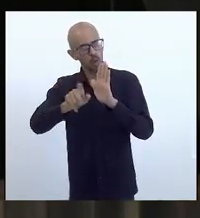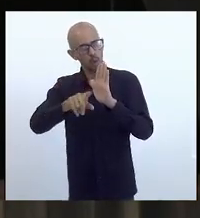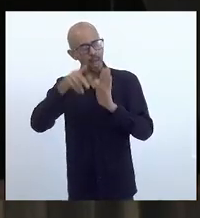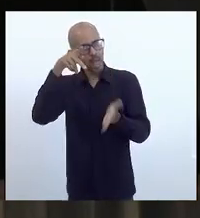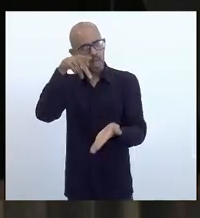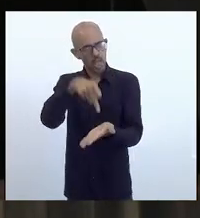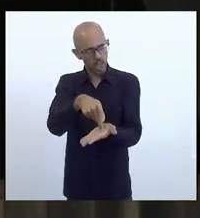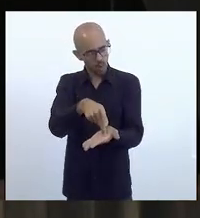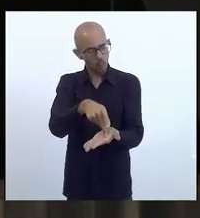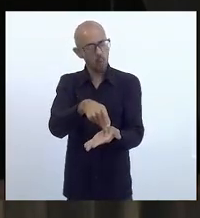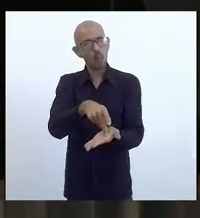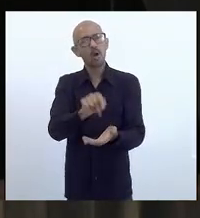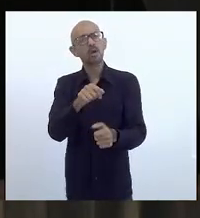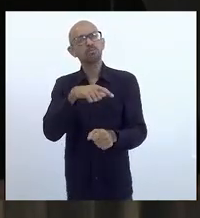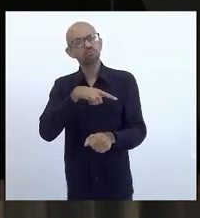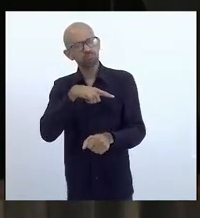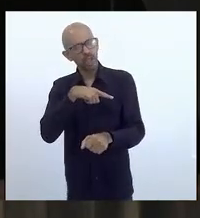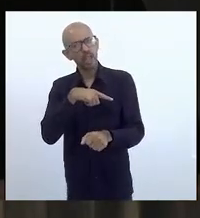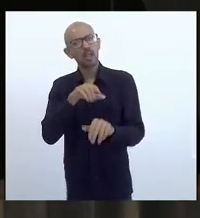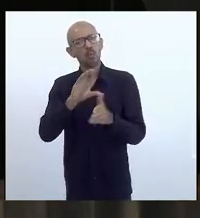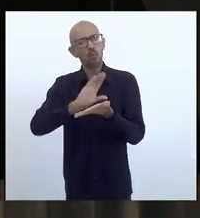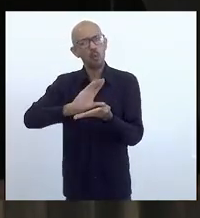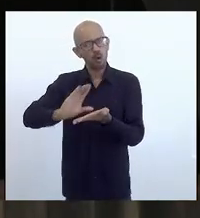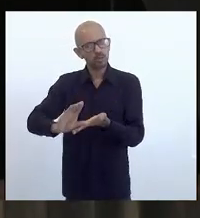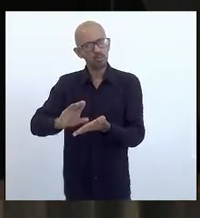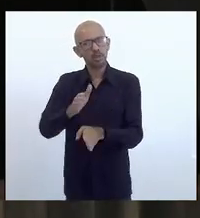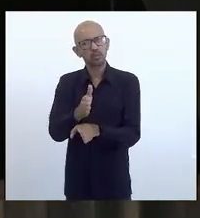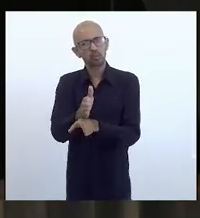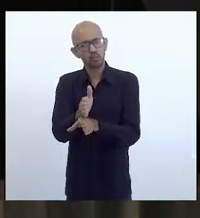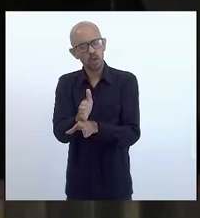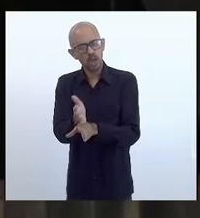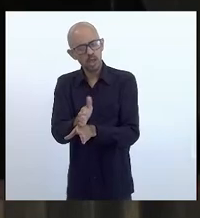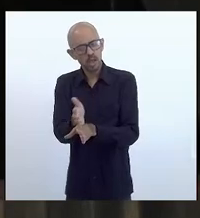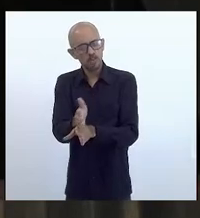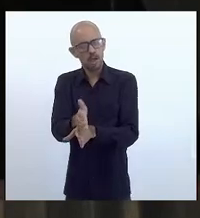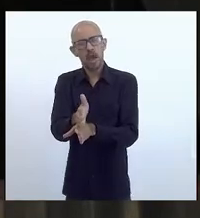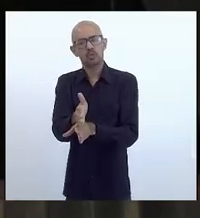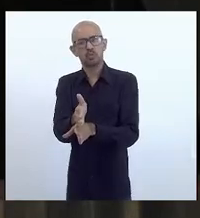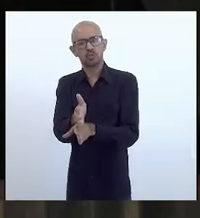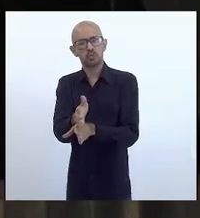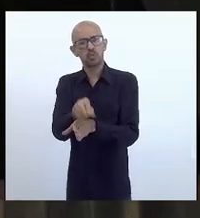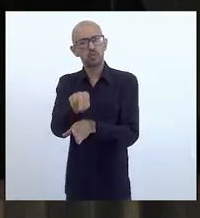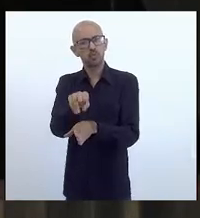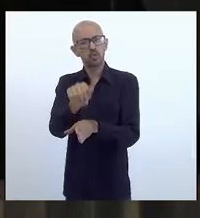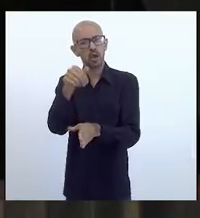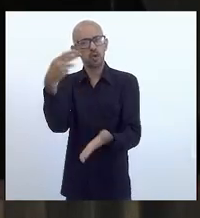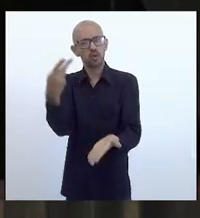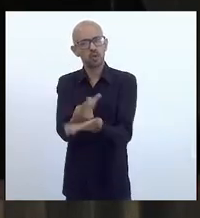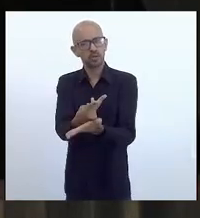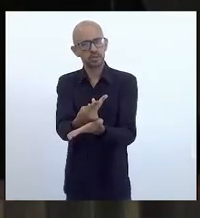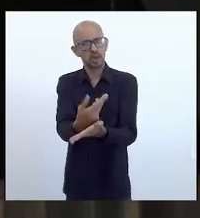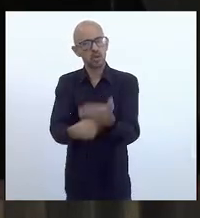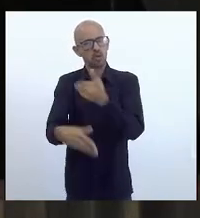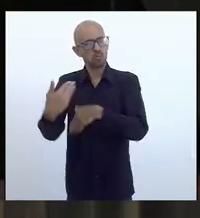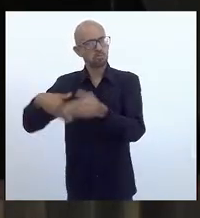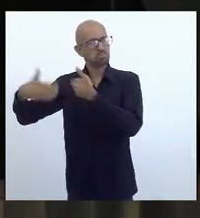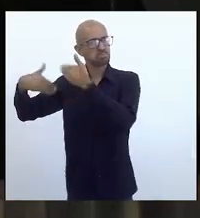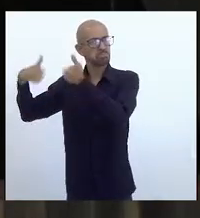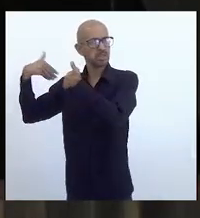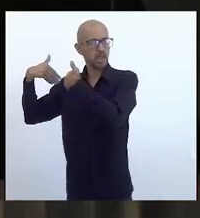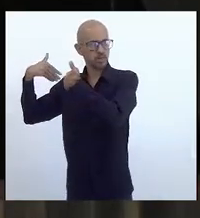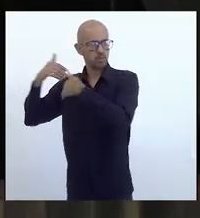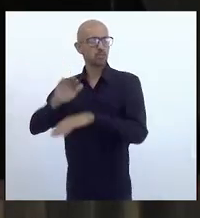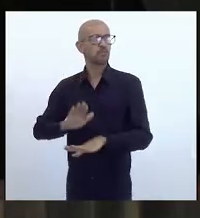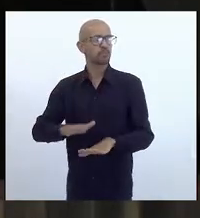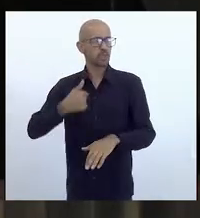de um orçamento equilibrado, como já colocou aqui o deputado Luiz Paulo, nunca antes apresentado, pelo menos nos últimos tempos.